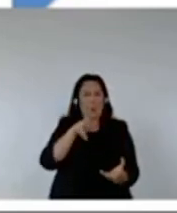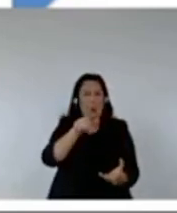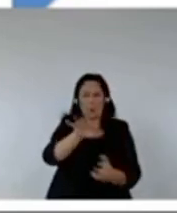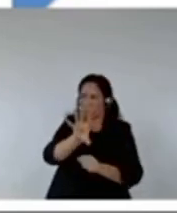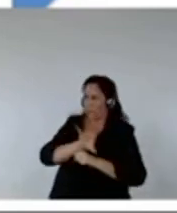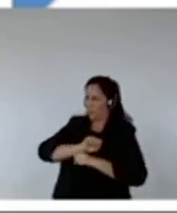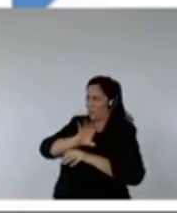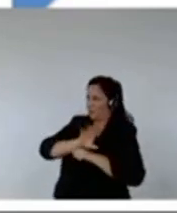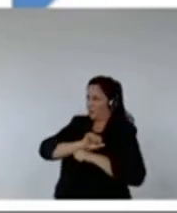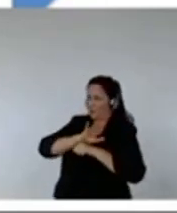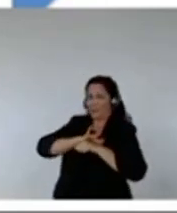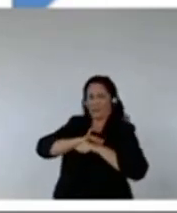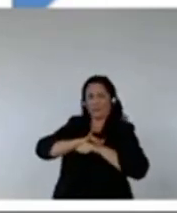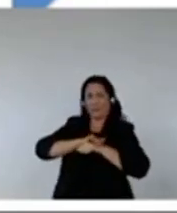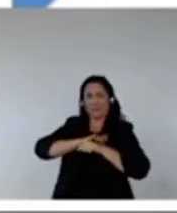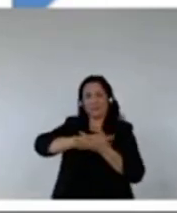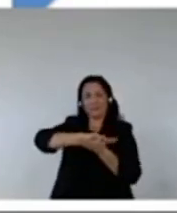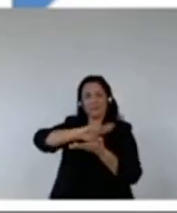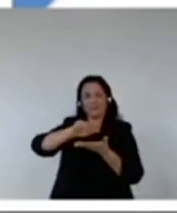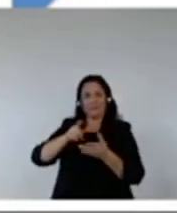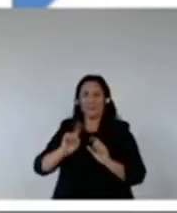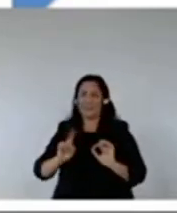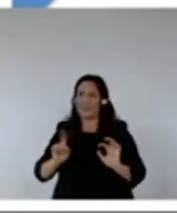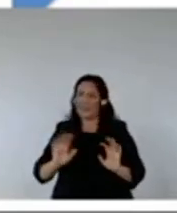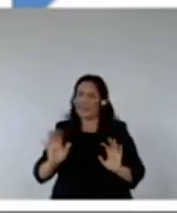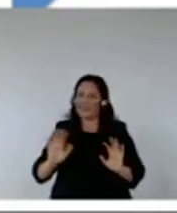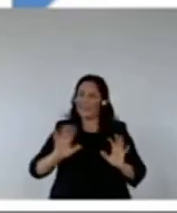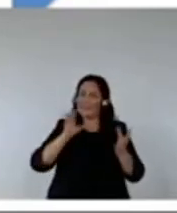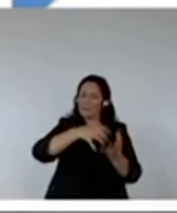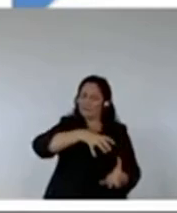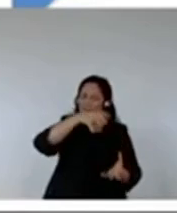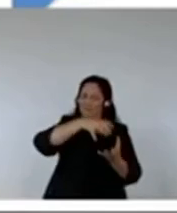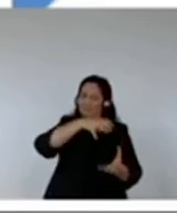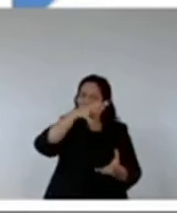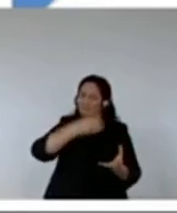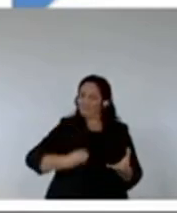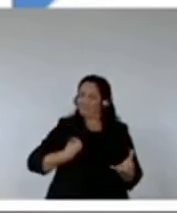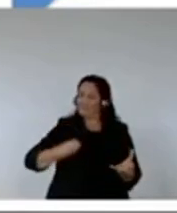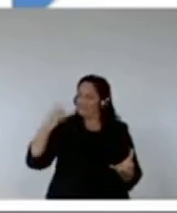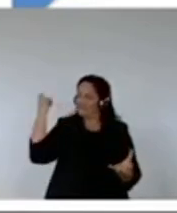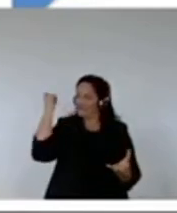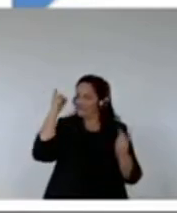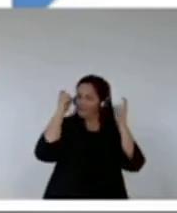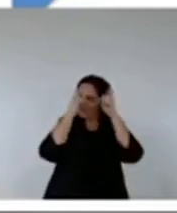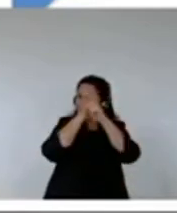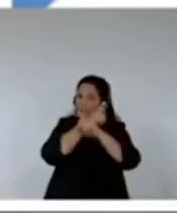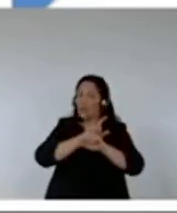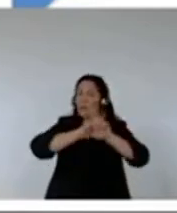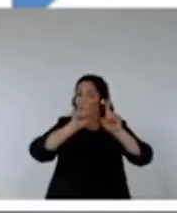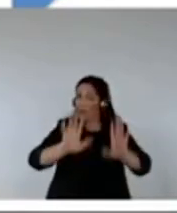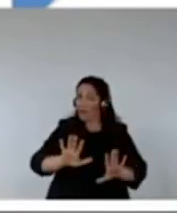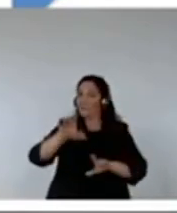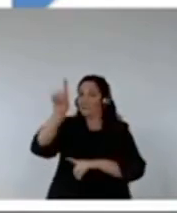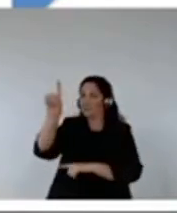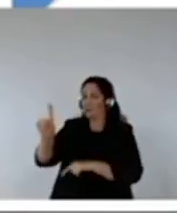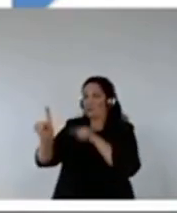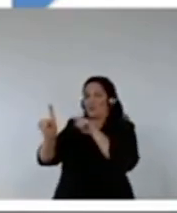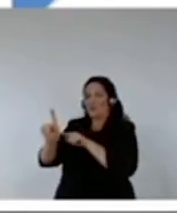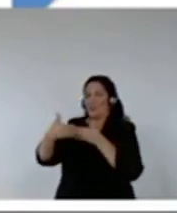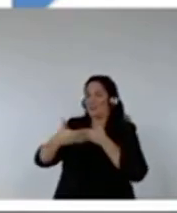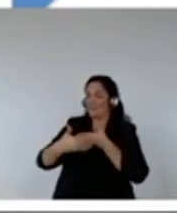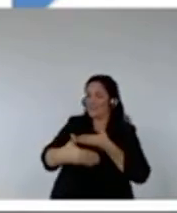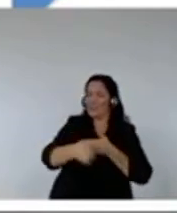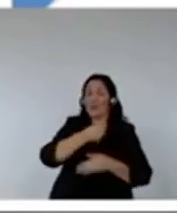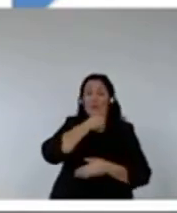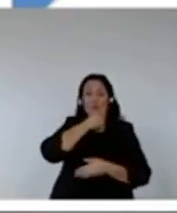tem bastante doença, ele tem uma complexidade grande, só que ele tem o direito de envelhecer com